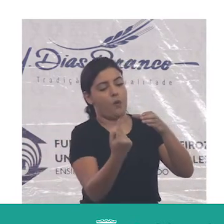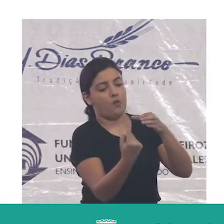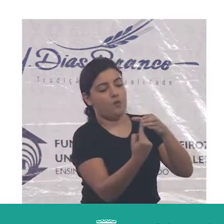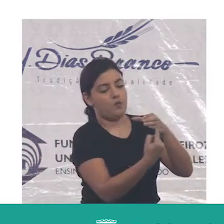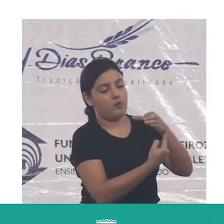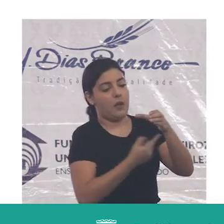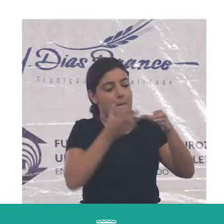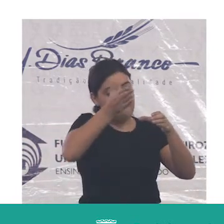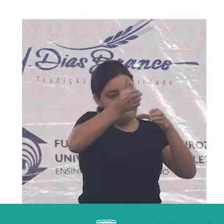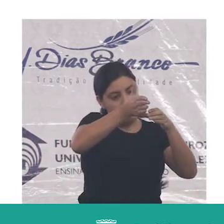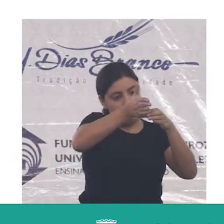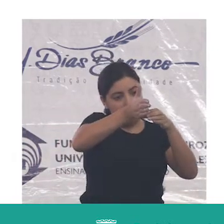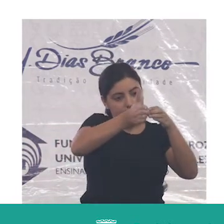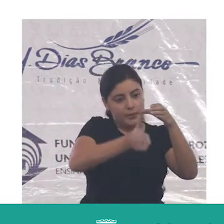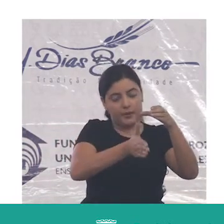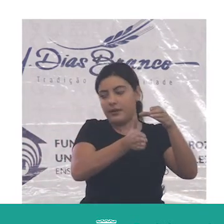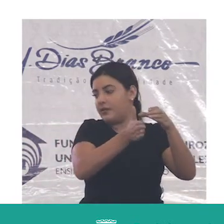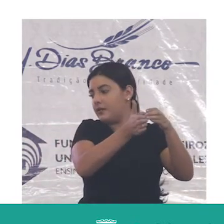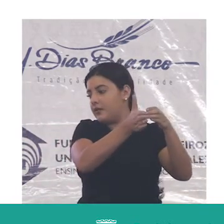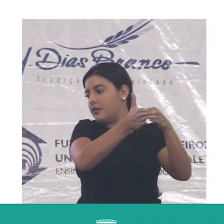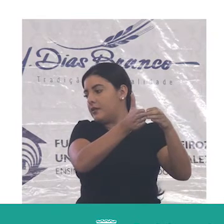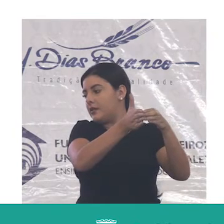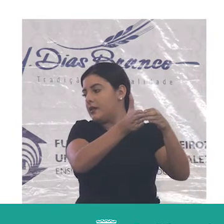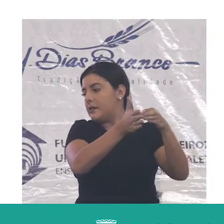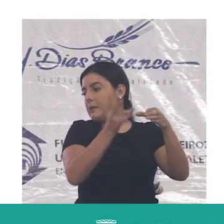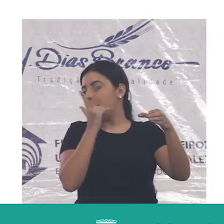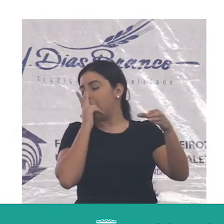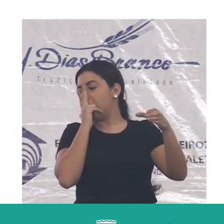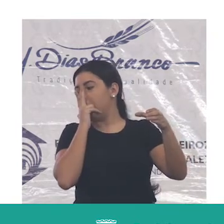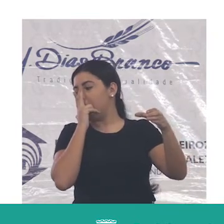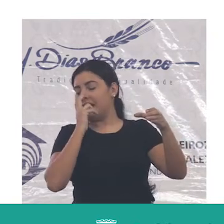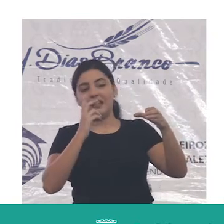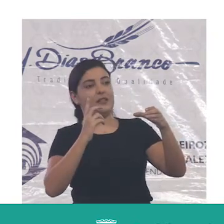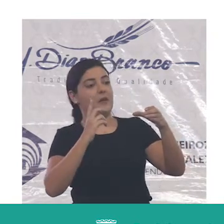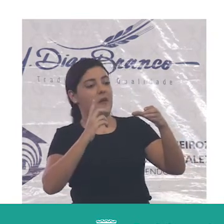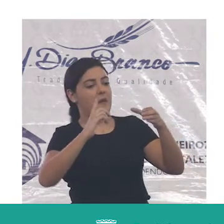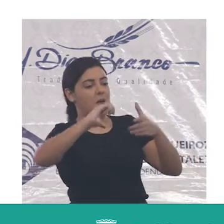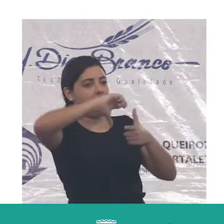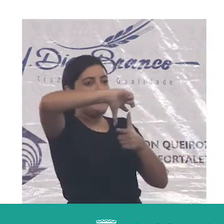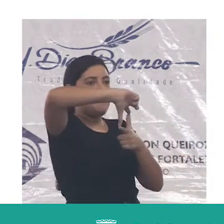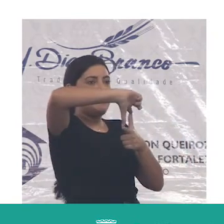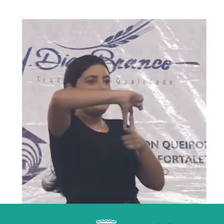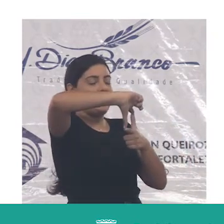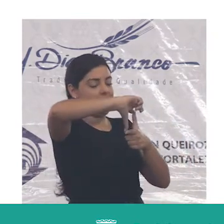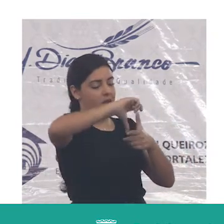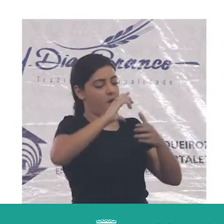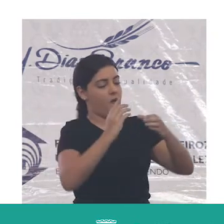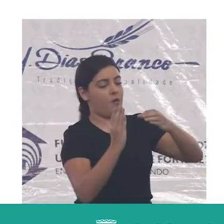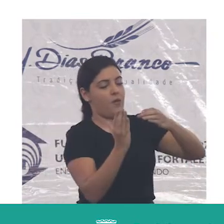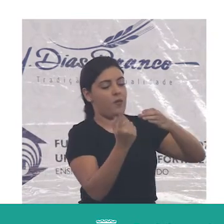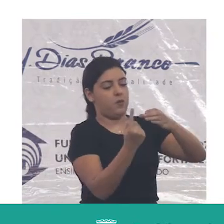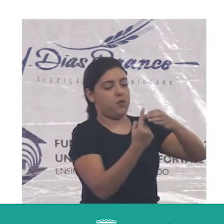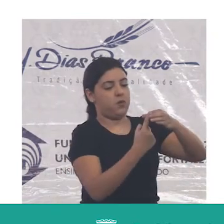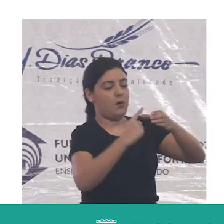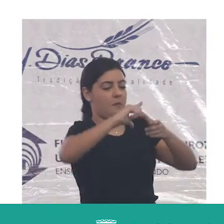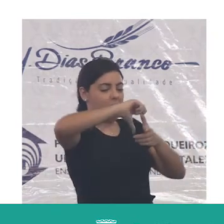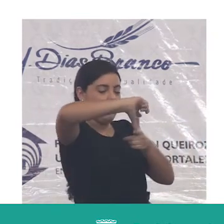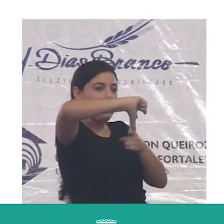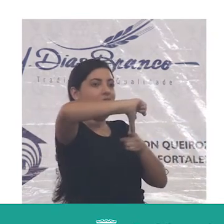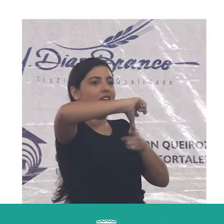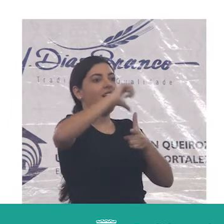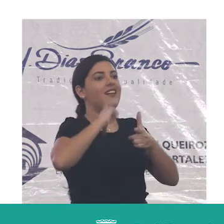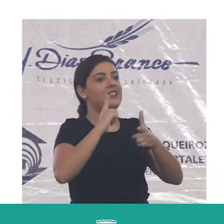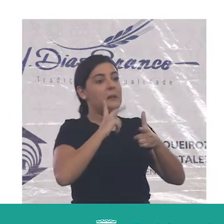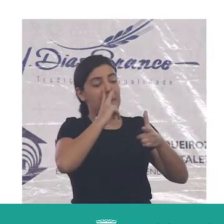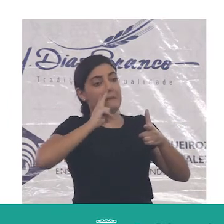do corte, ela fica assim, ó, parece um retângulo, não é não? Ó? Não parece quando você corta ao meio, aquele corte que você